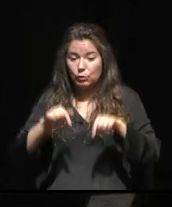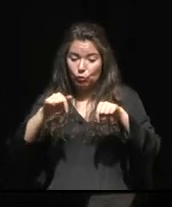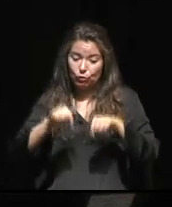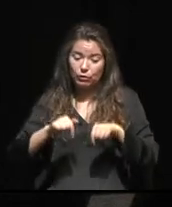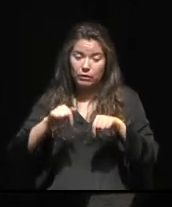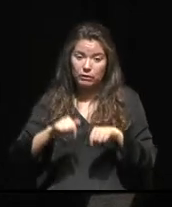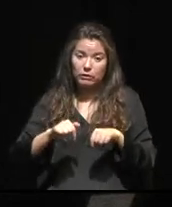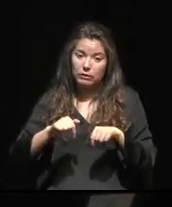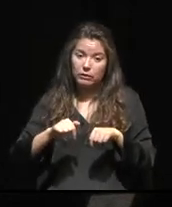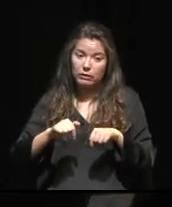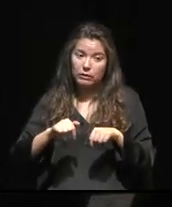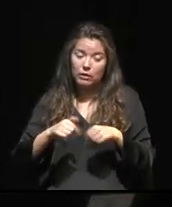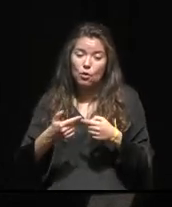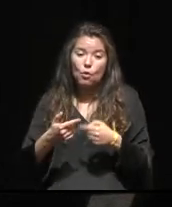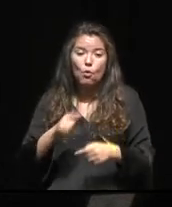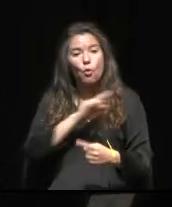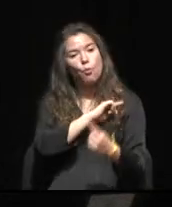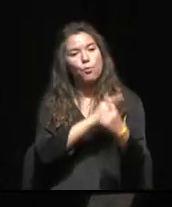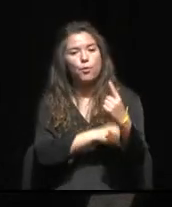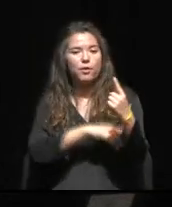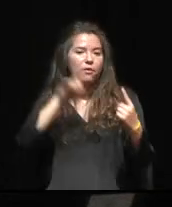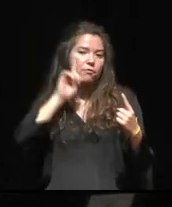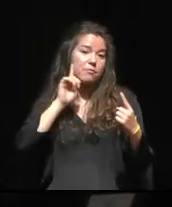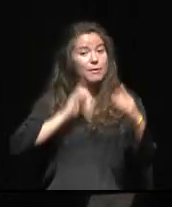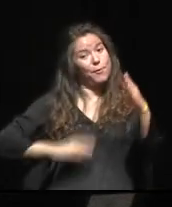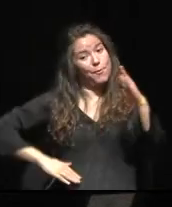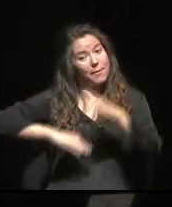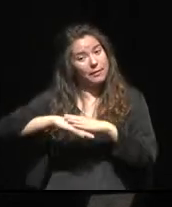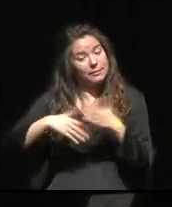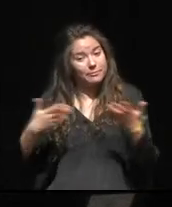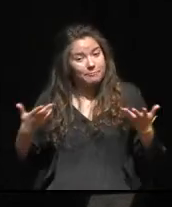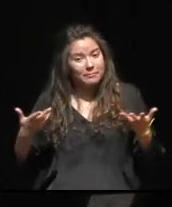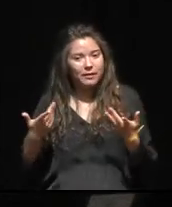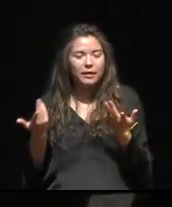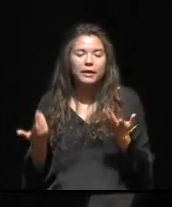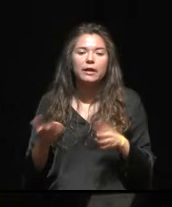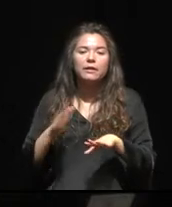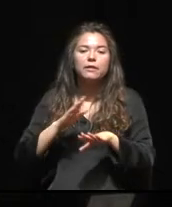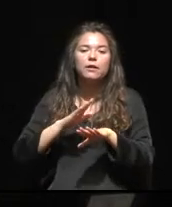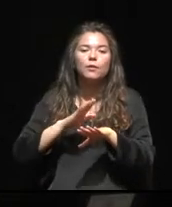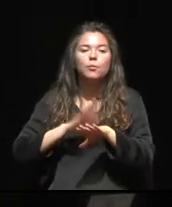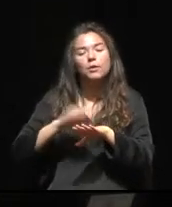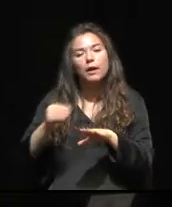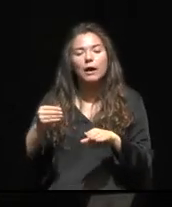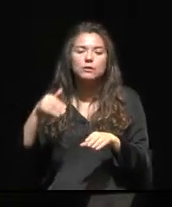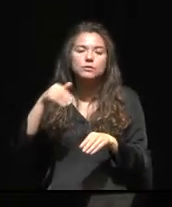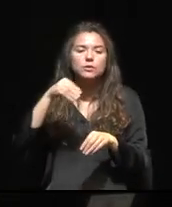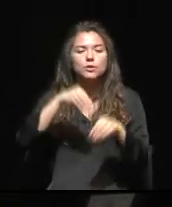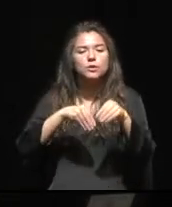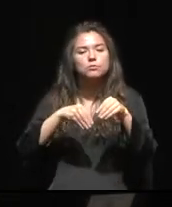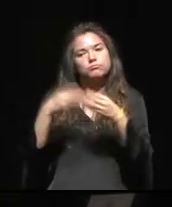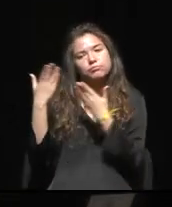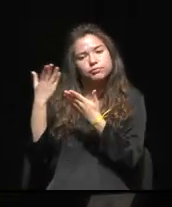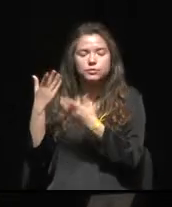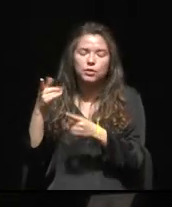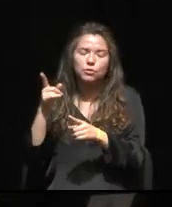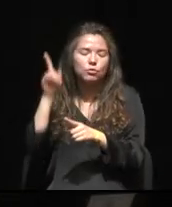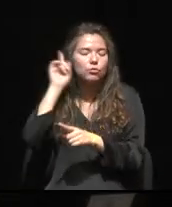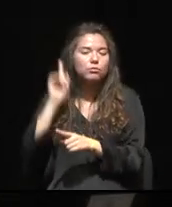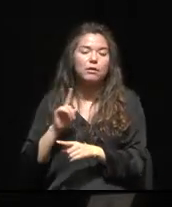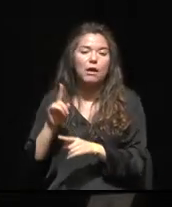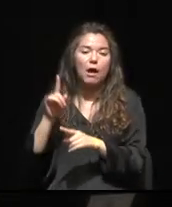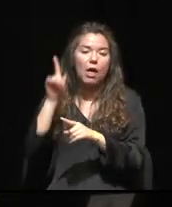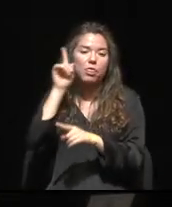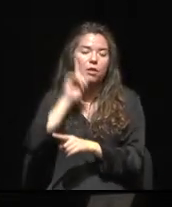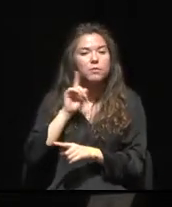e o o o poder feminino o seu máximo relativamente aos vários votos sobre o dia da mulher gostaria